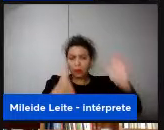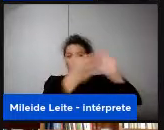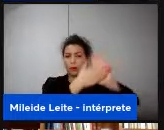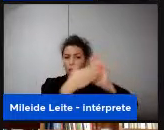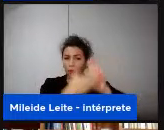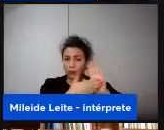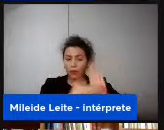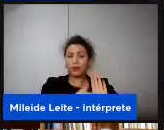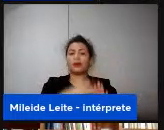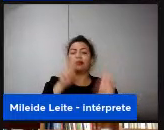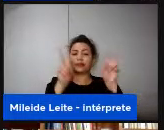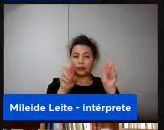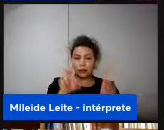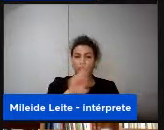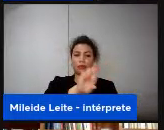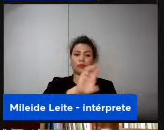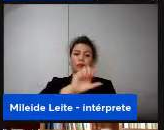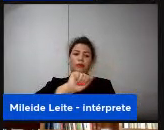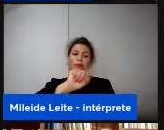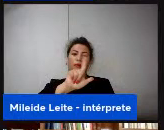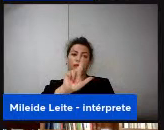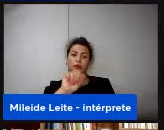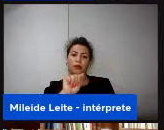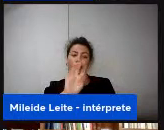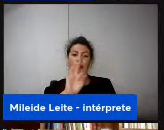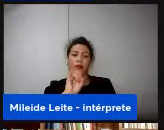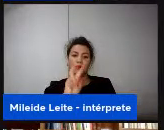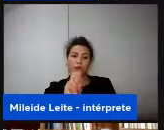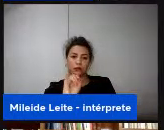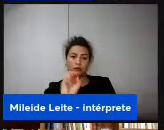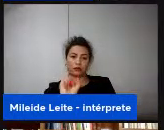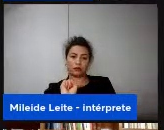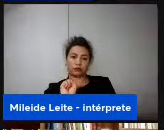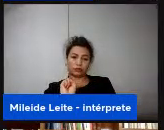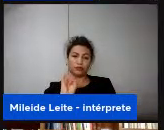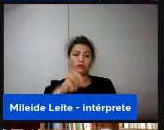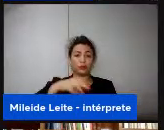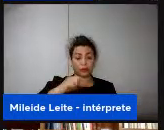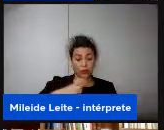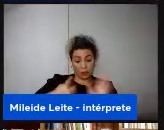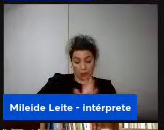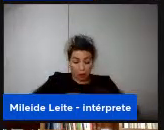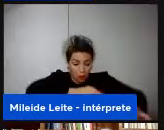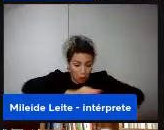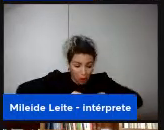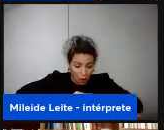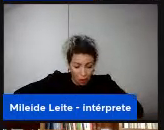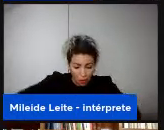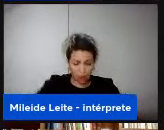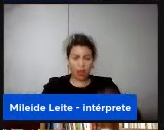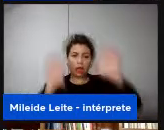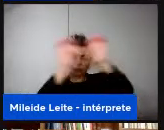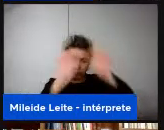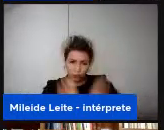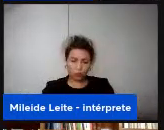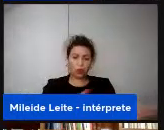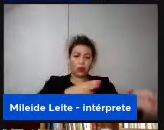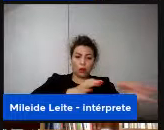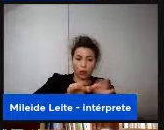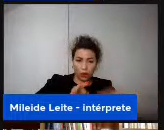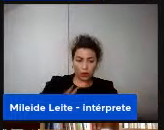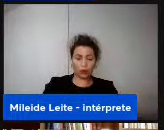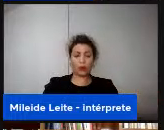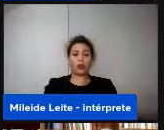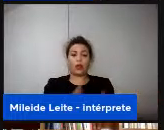inativismo, né, ou seja, para manter a sua auto-organização, né, a sua organização estrutural, né, os